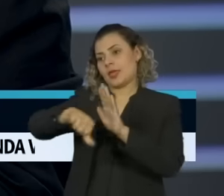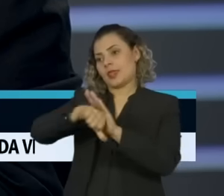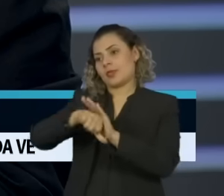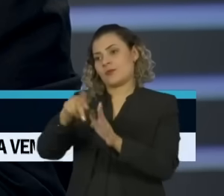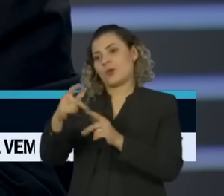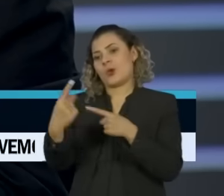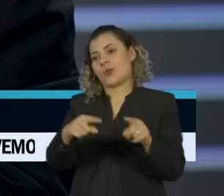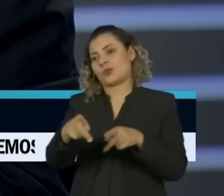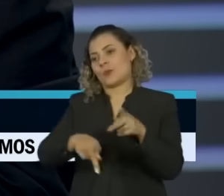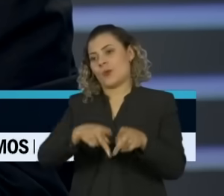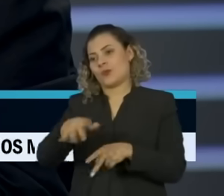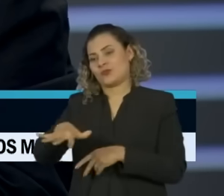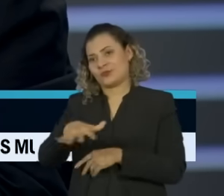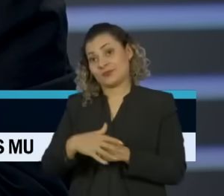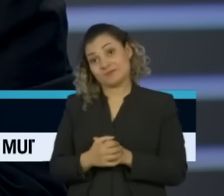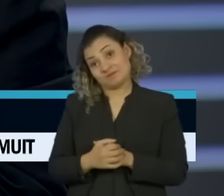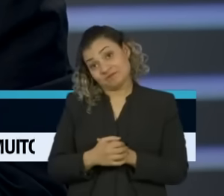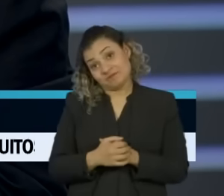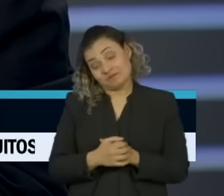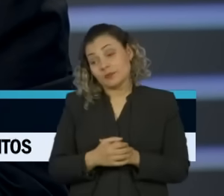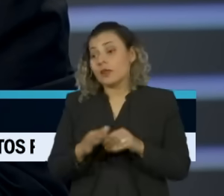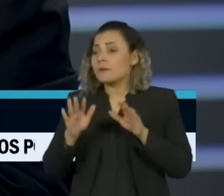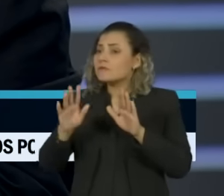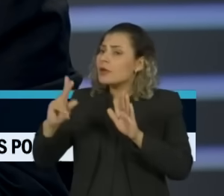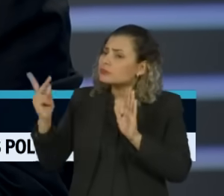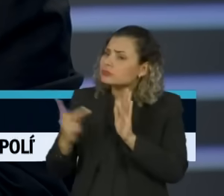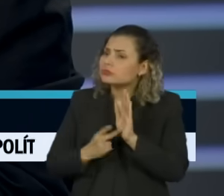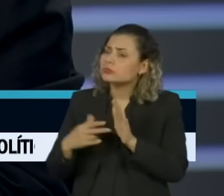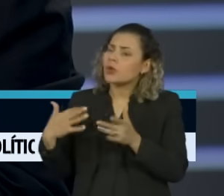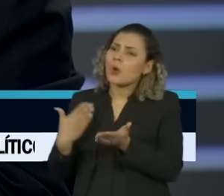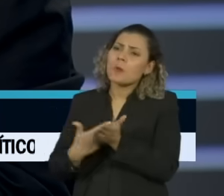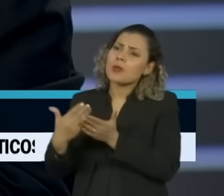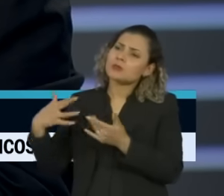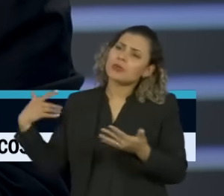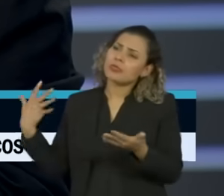a população. Mas do começo até agora, quer dizer,